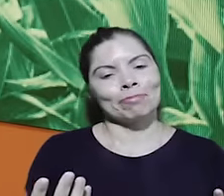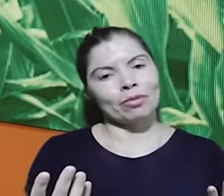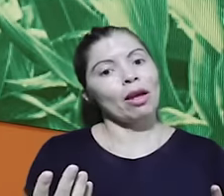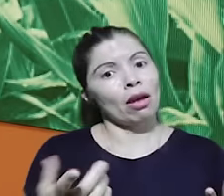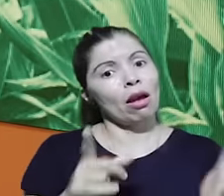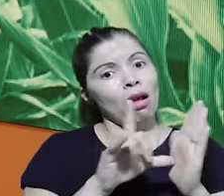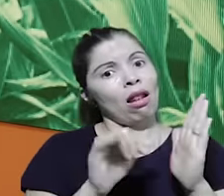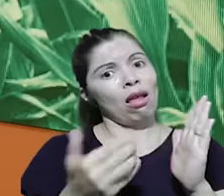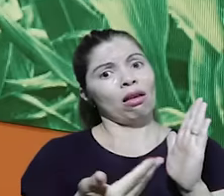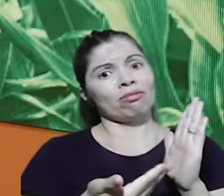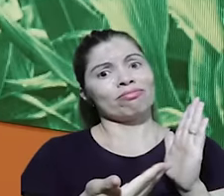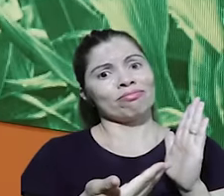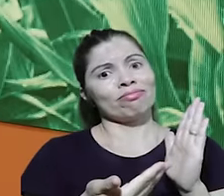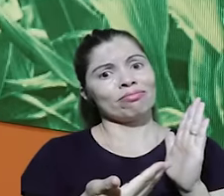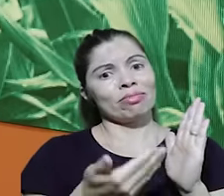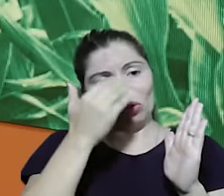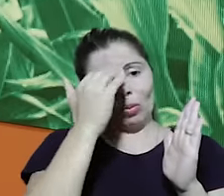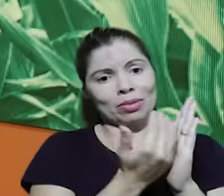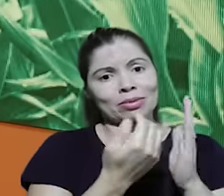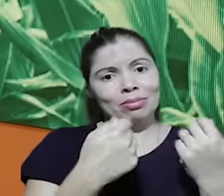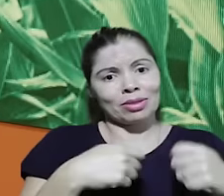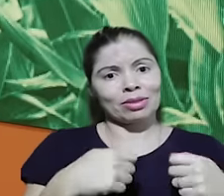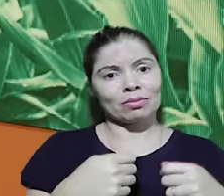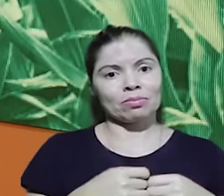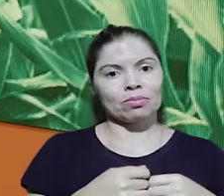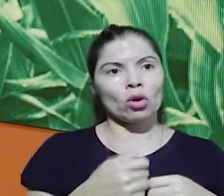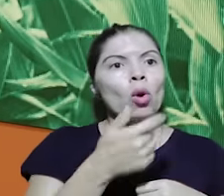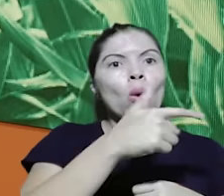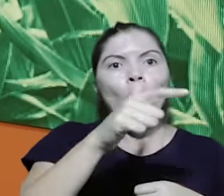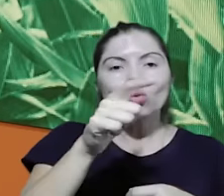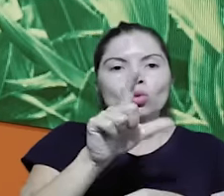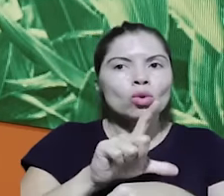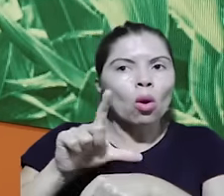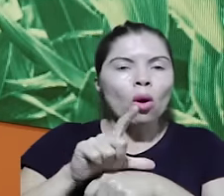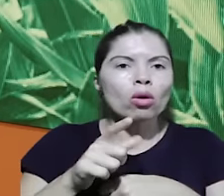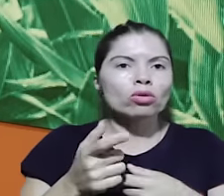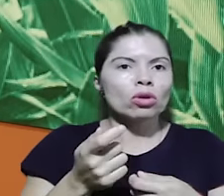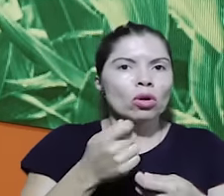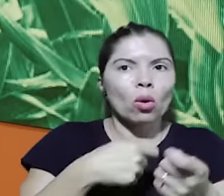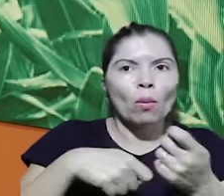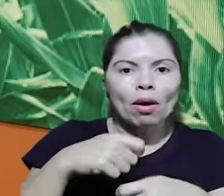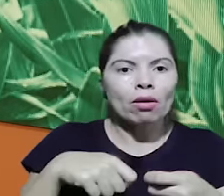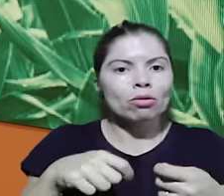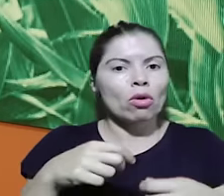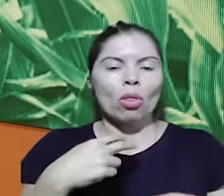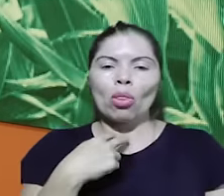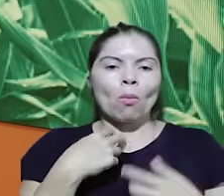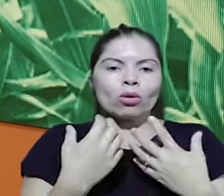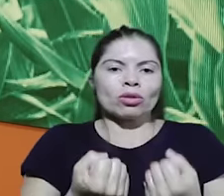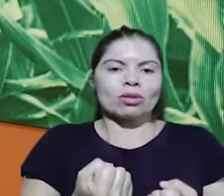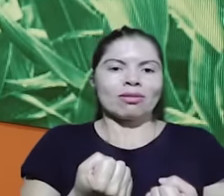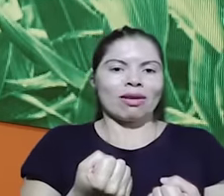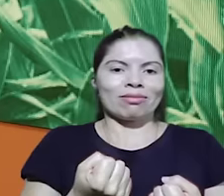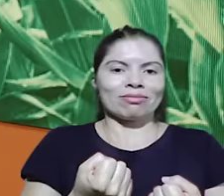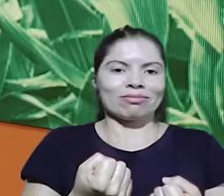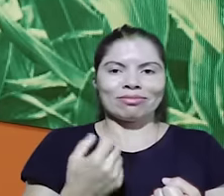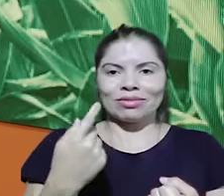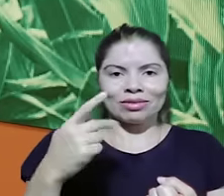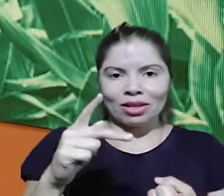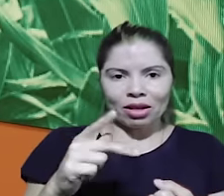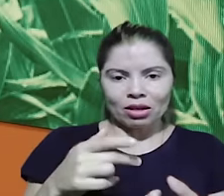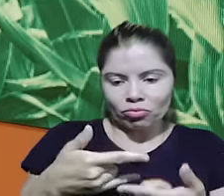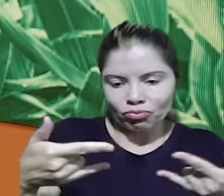estabelecimento pode a partir daquele momento est aceitar aquela nota fiscal de talão Então ele pode até tentar emitir Mas